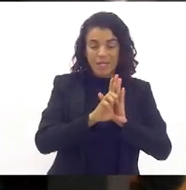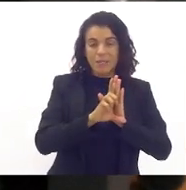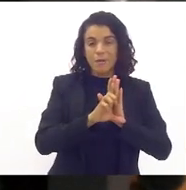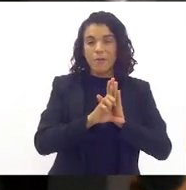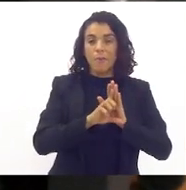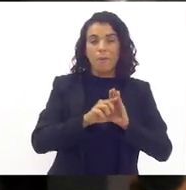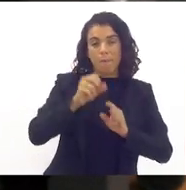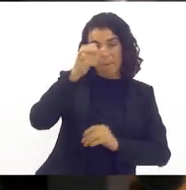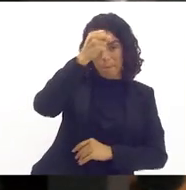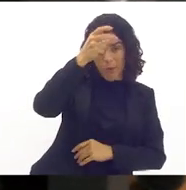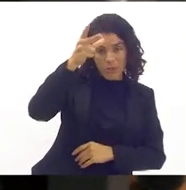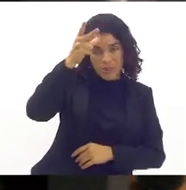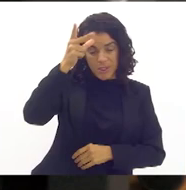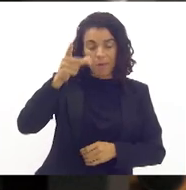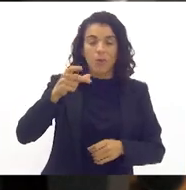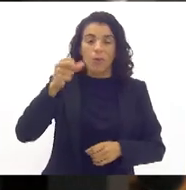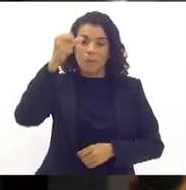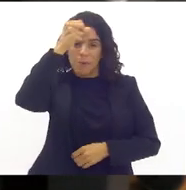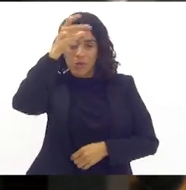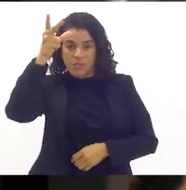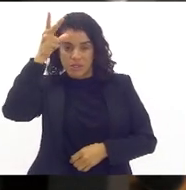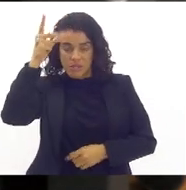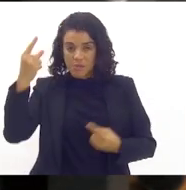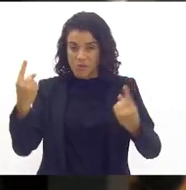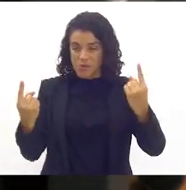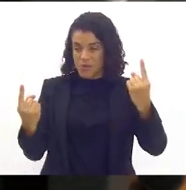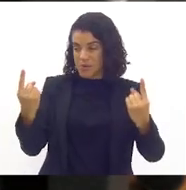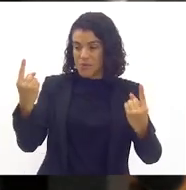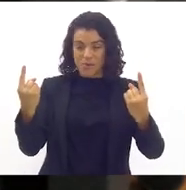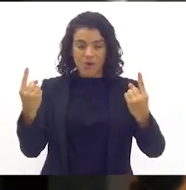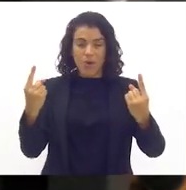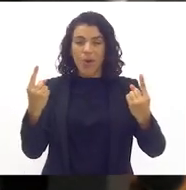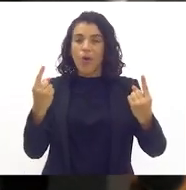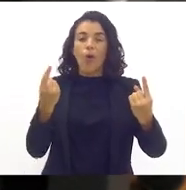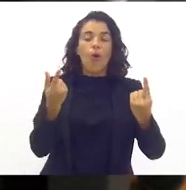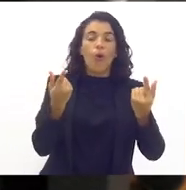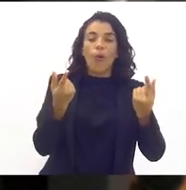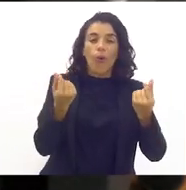município, município, quanto cada um recebeu,